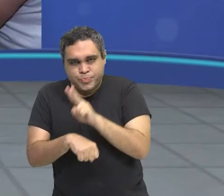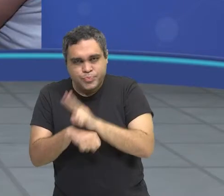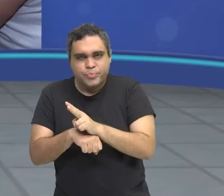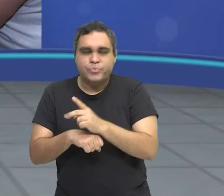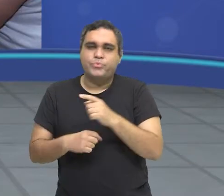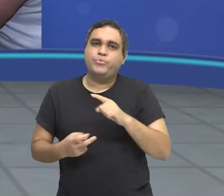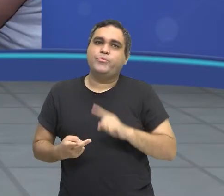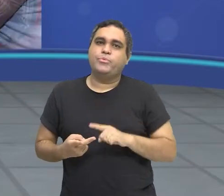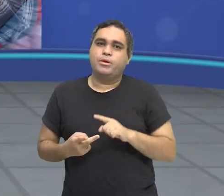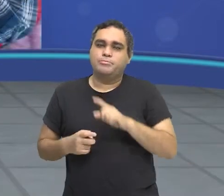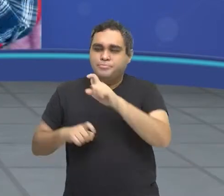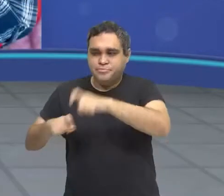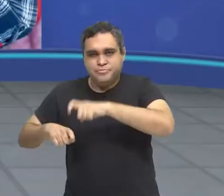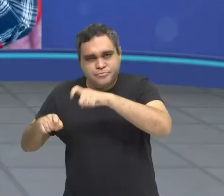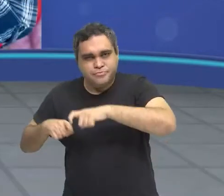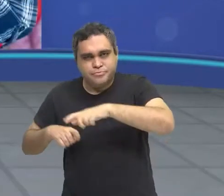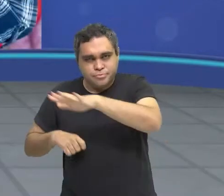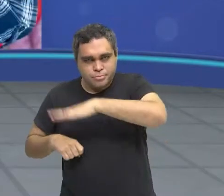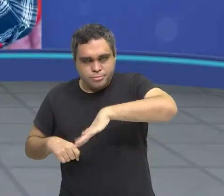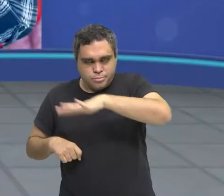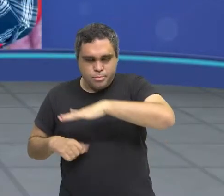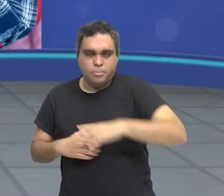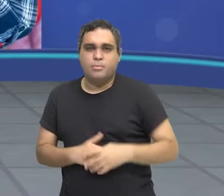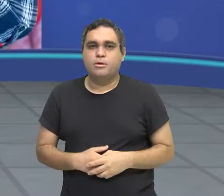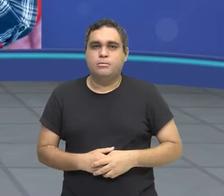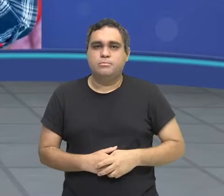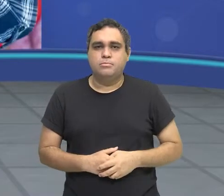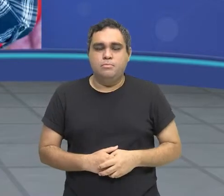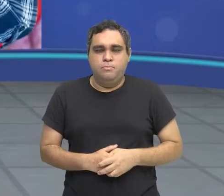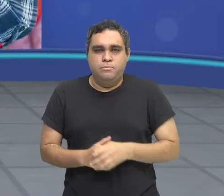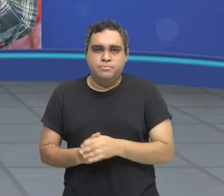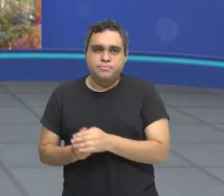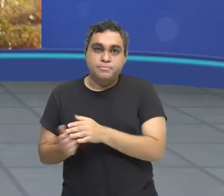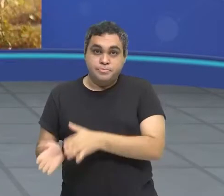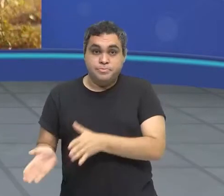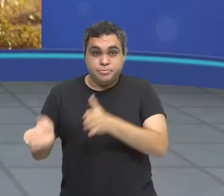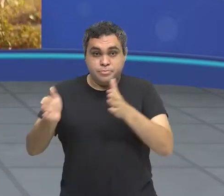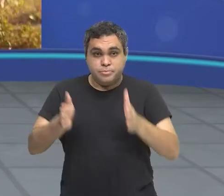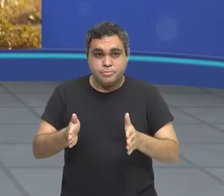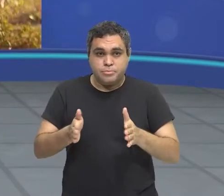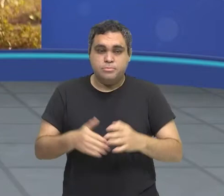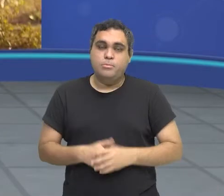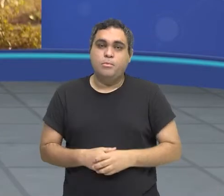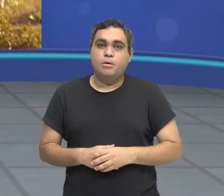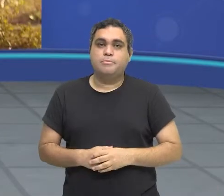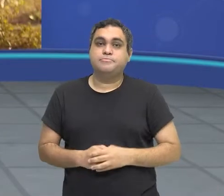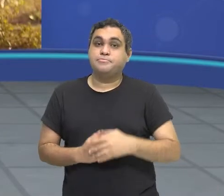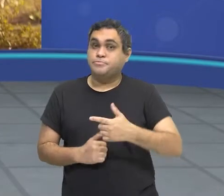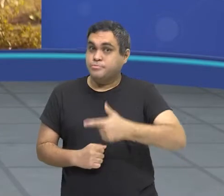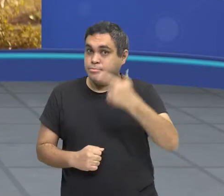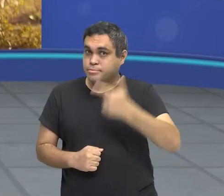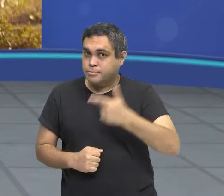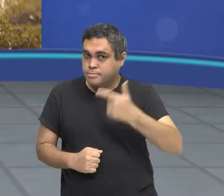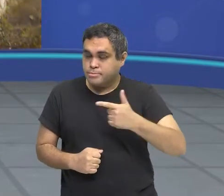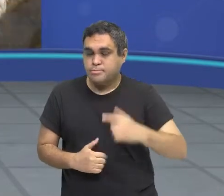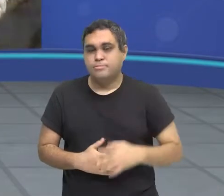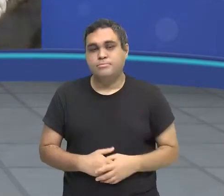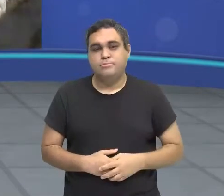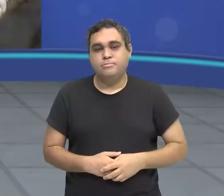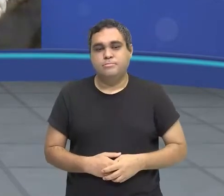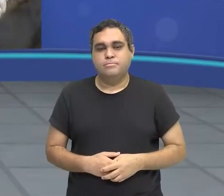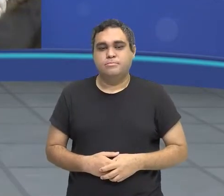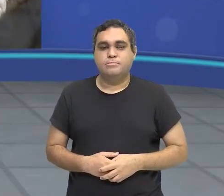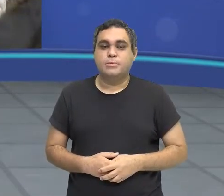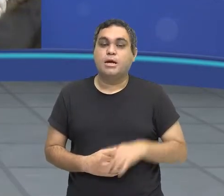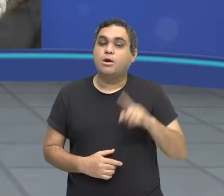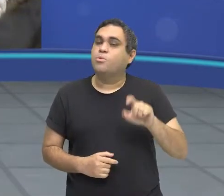ao agronegócio em geral. Mas além do setor primário, também vamos ter o setor secundário, que já vai